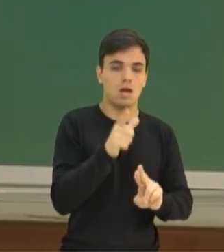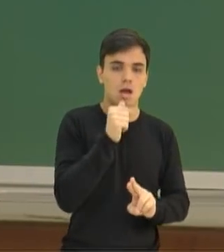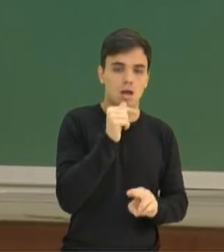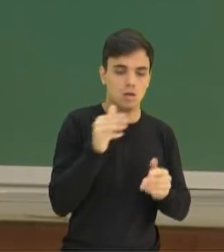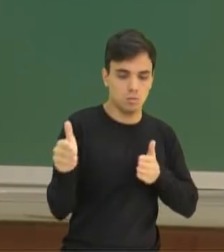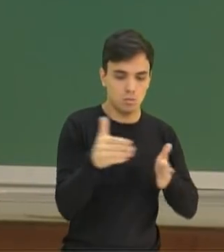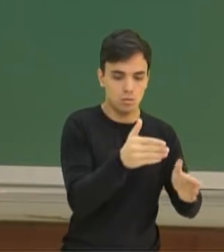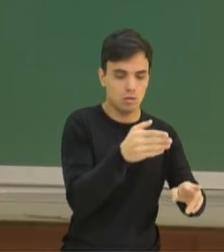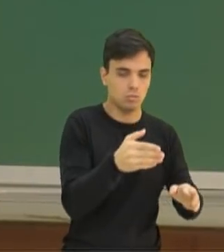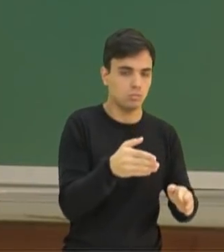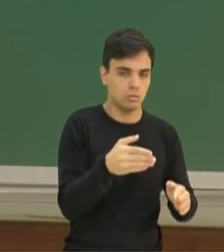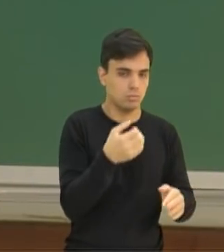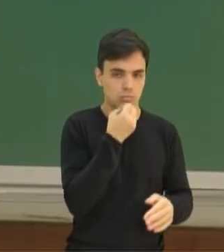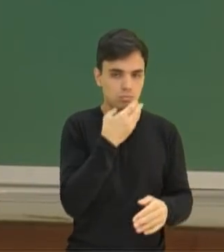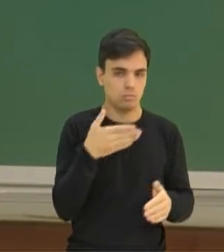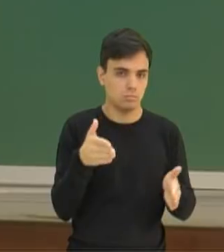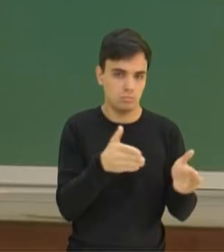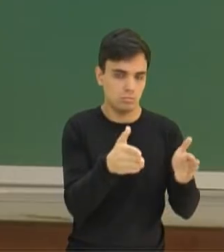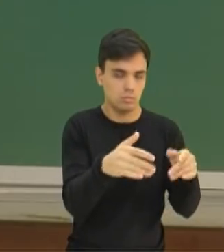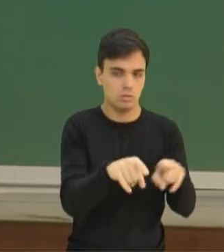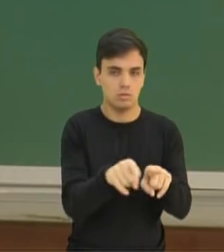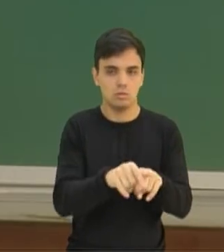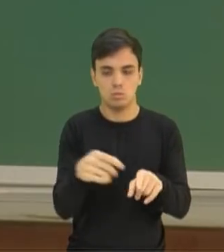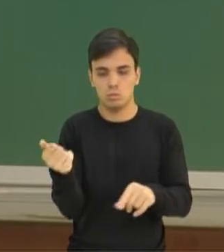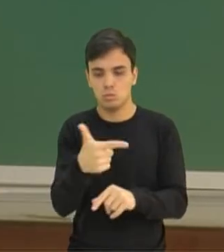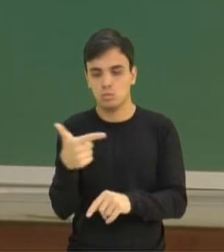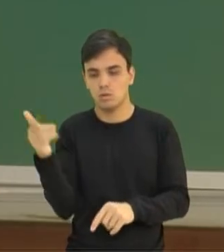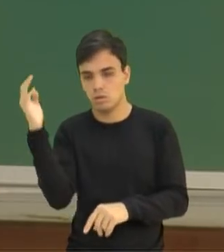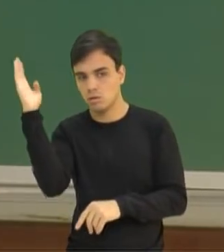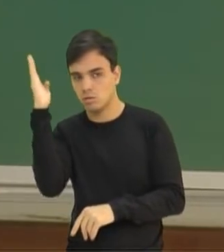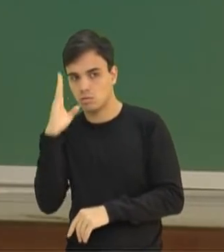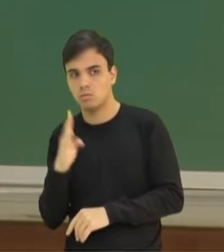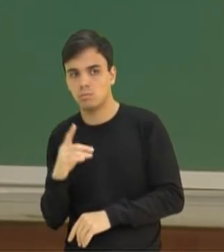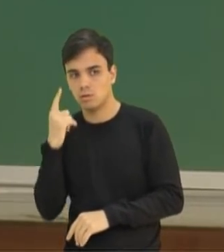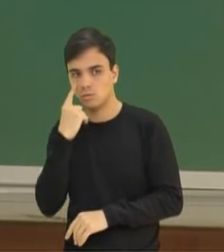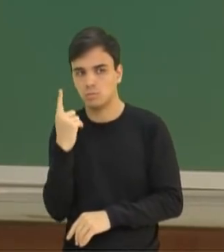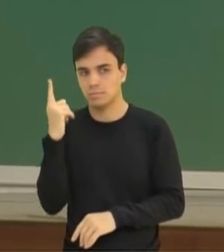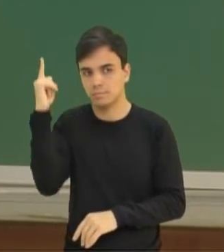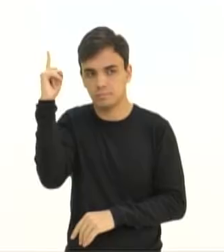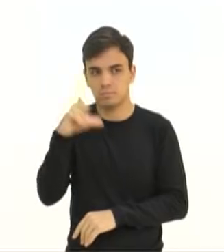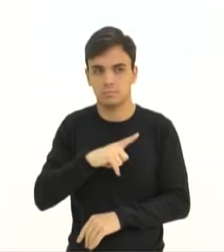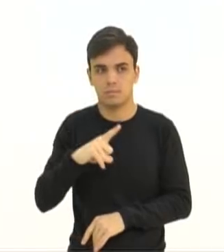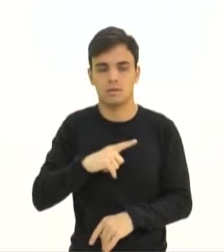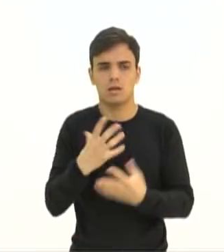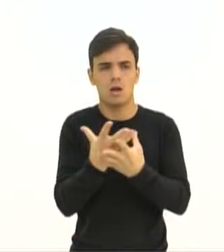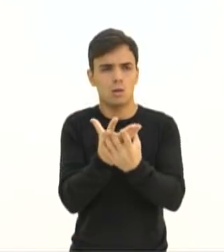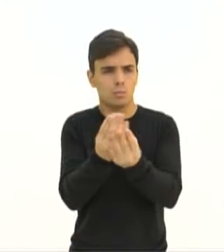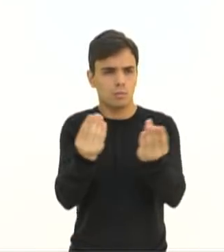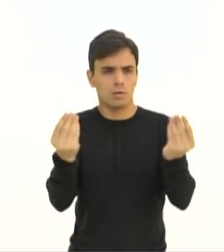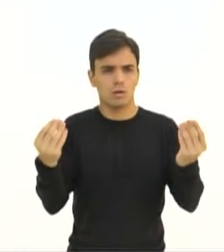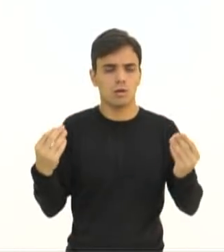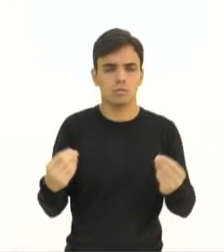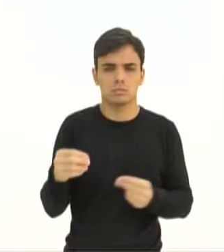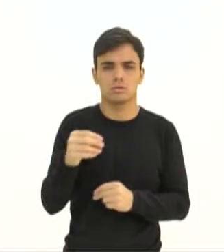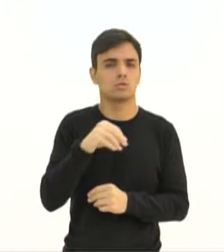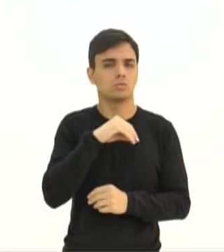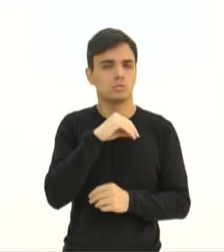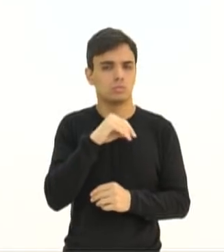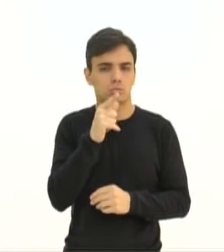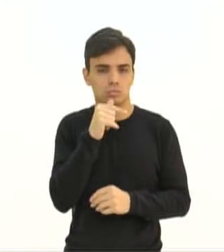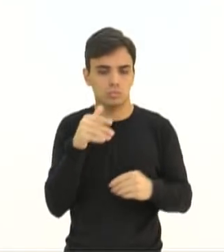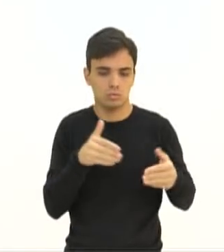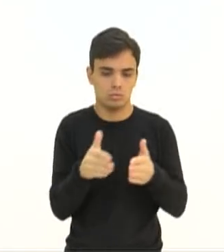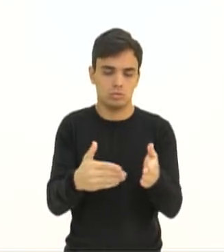em outras partes do Brasil. Então aqui eu tenho uma grande concentração de rios, áreas de planície que facilitam